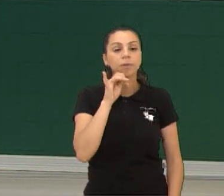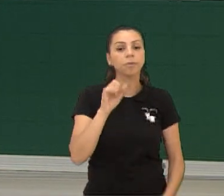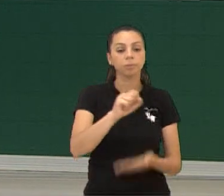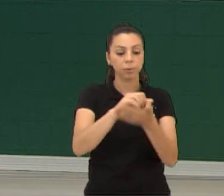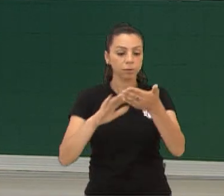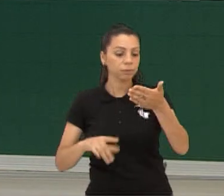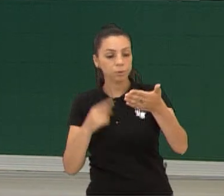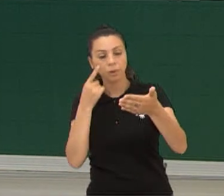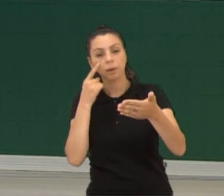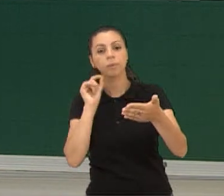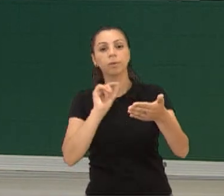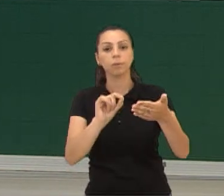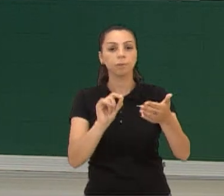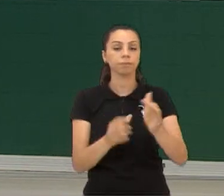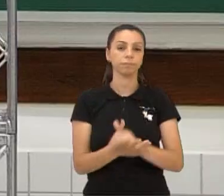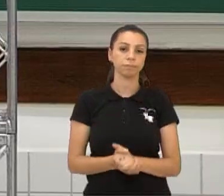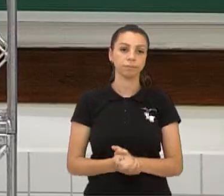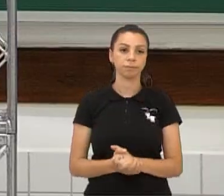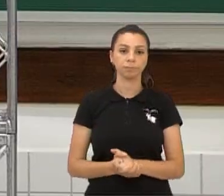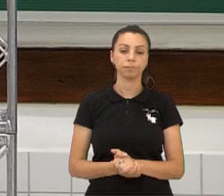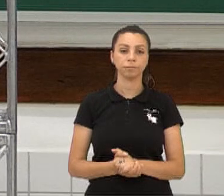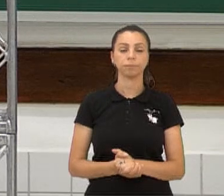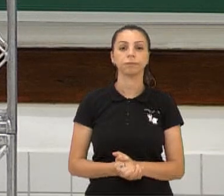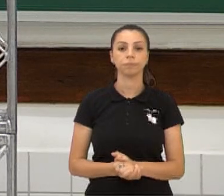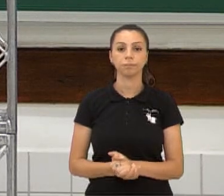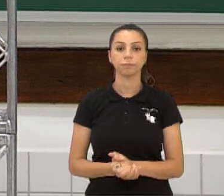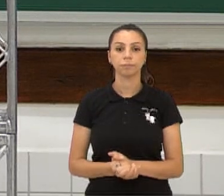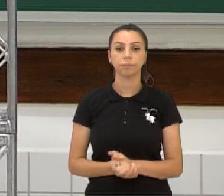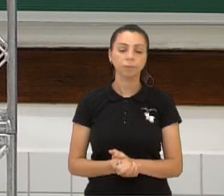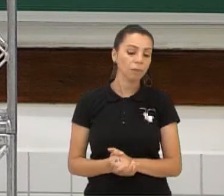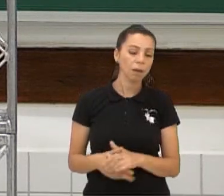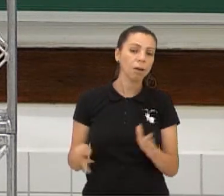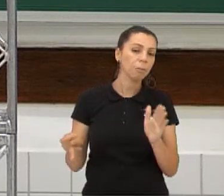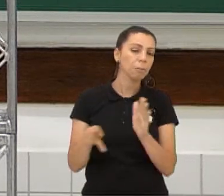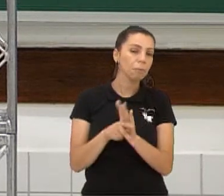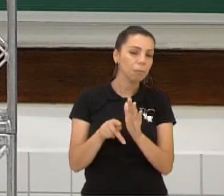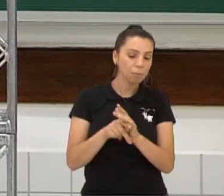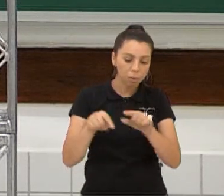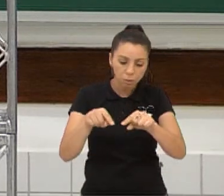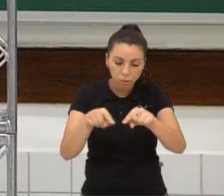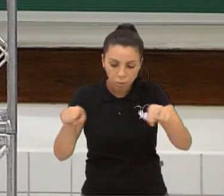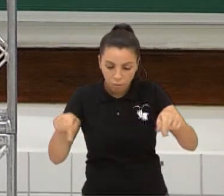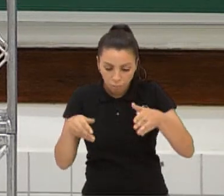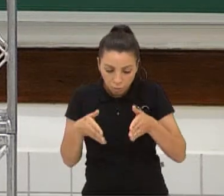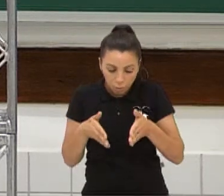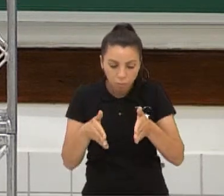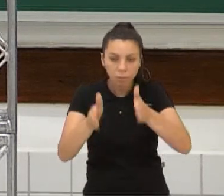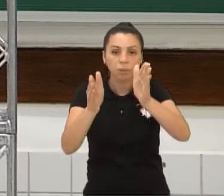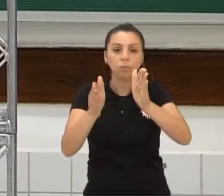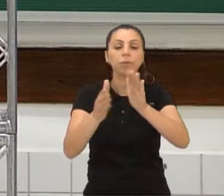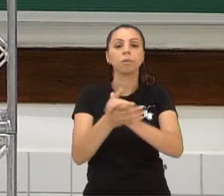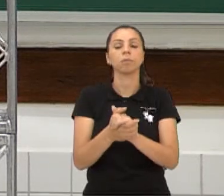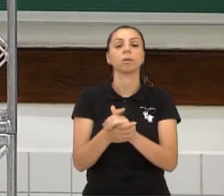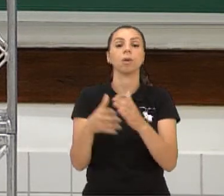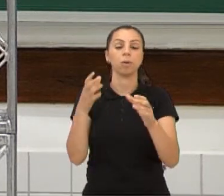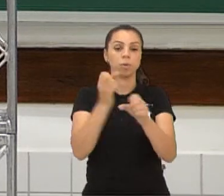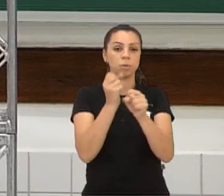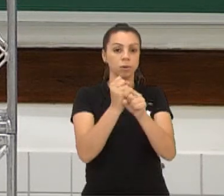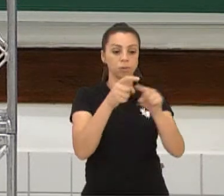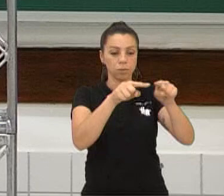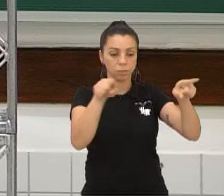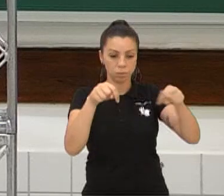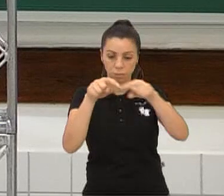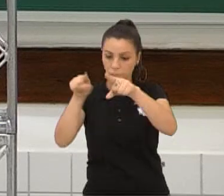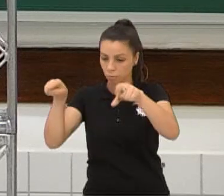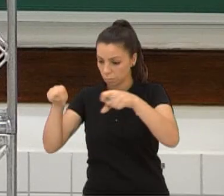exercício falando assim, ó. E a área do corredor? Bom, é só eu pensar. Se eu somei todas as áreas